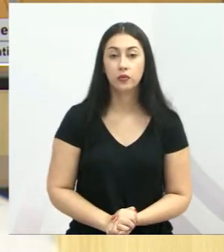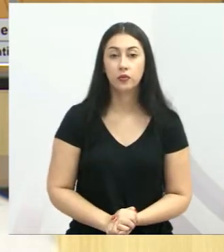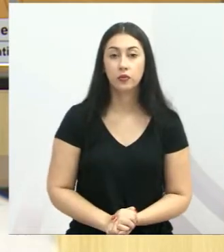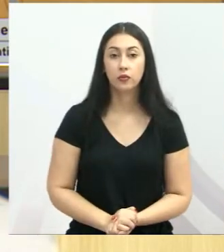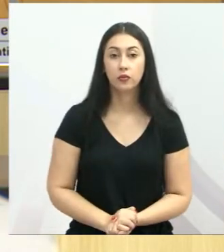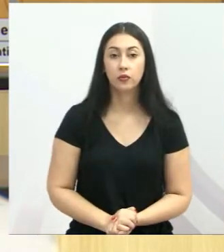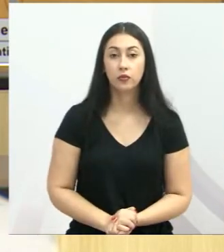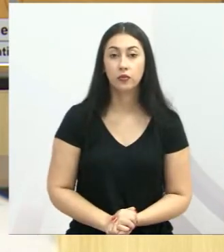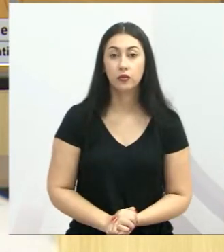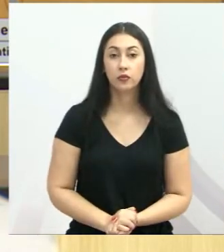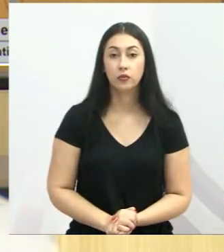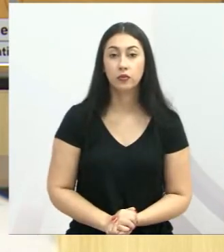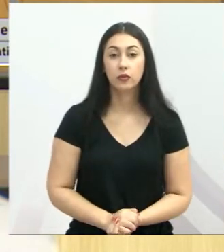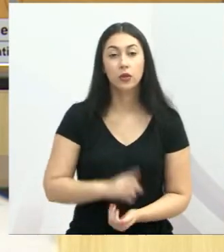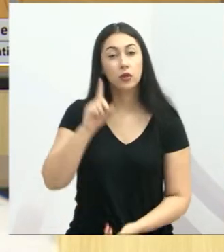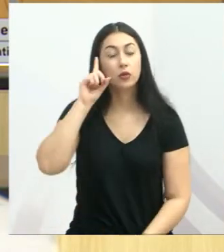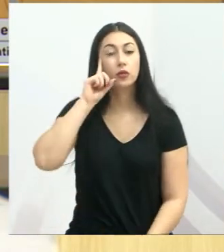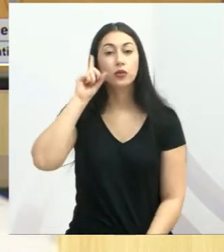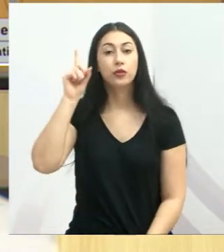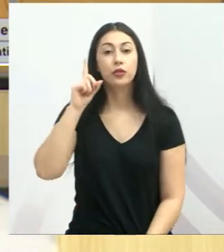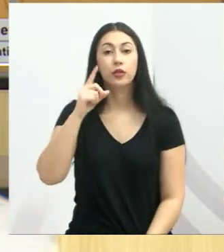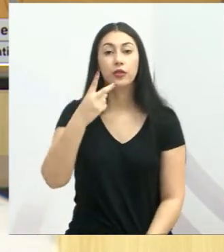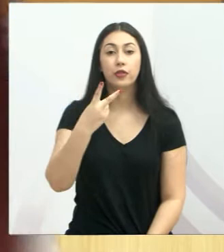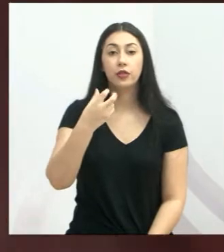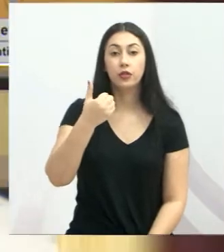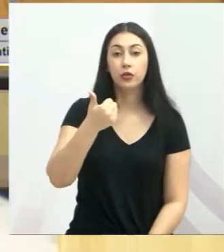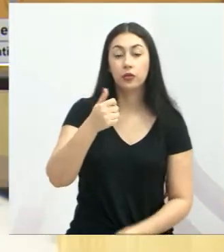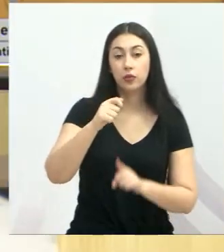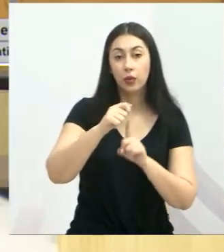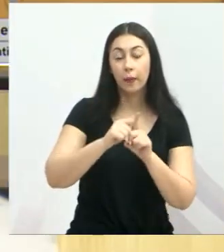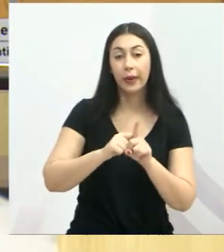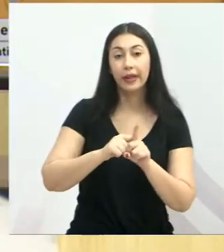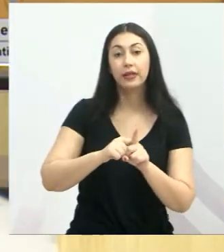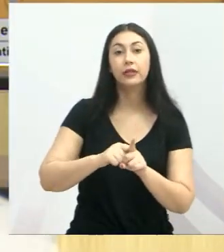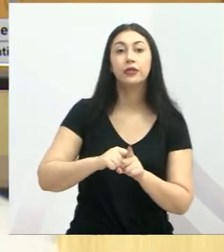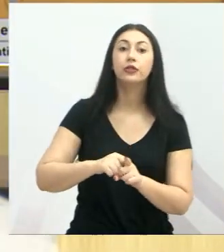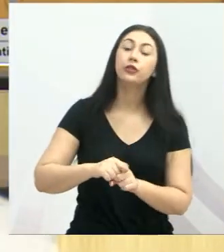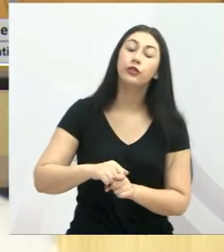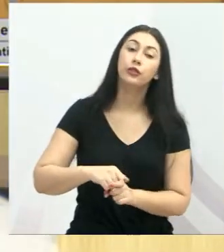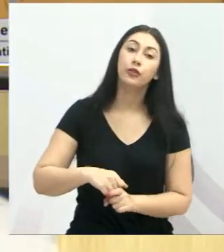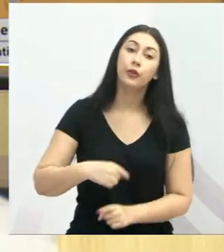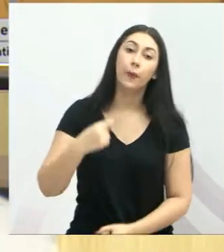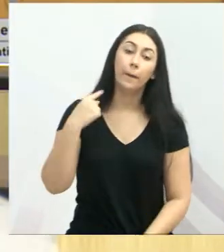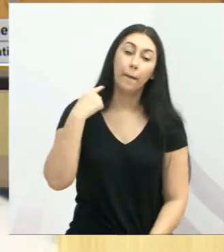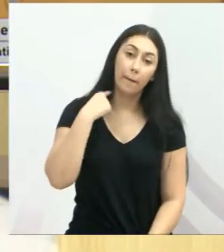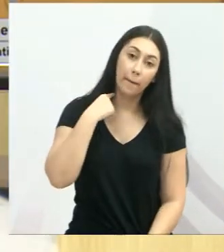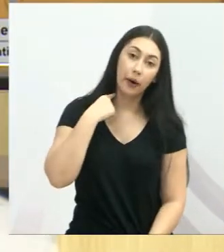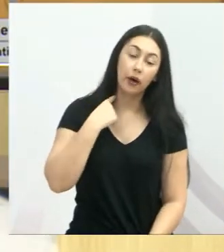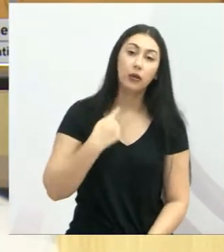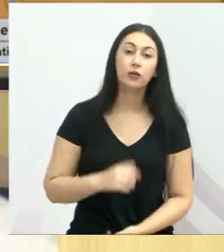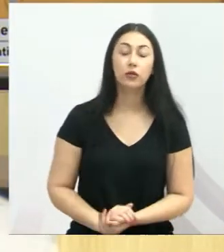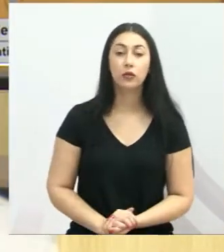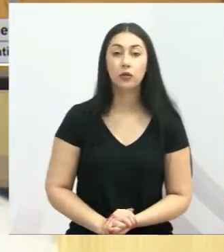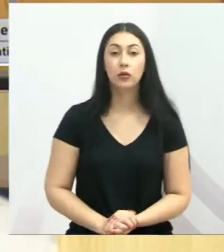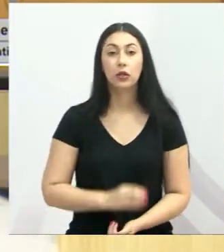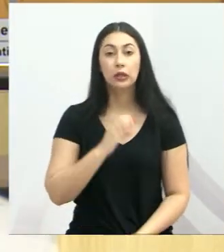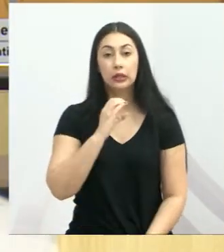000332/2020, datado de 21/5/2020, a concessionária afirma que esse serviço já